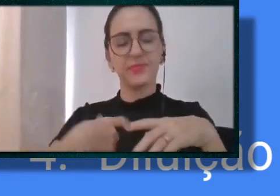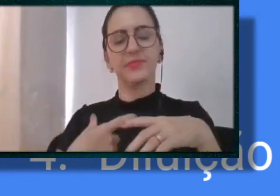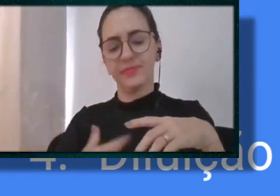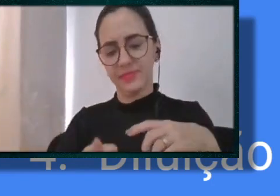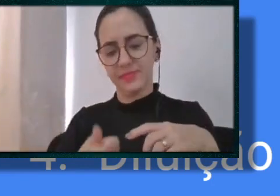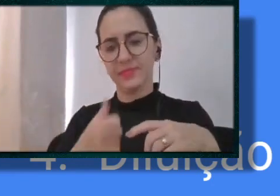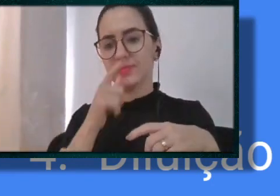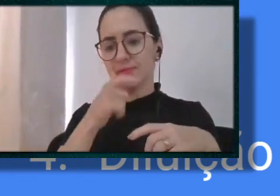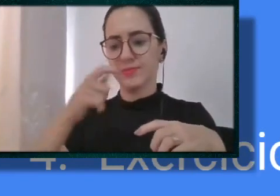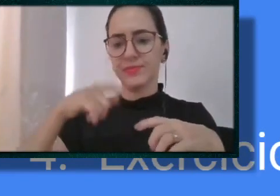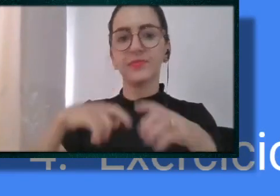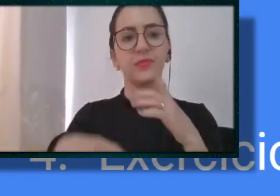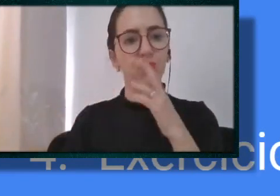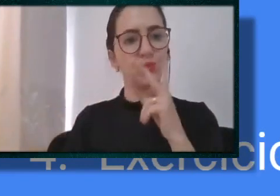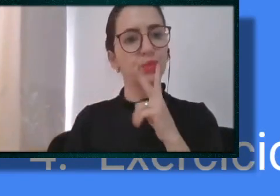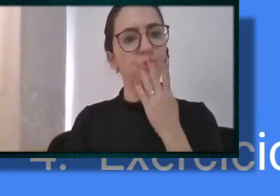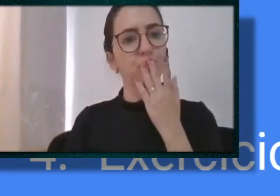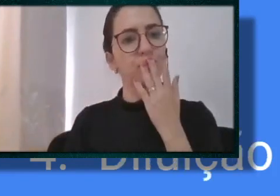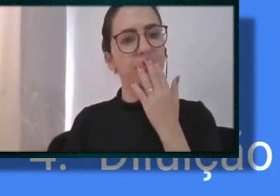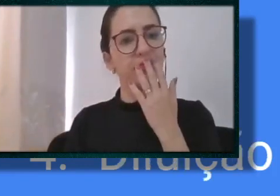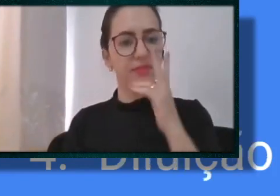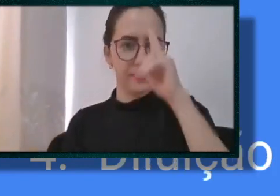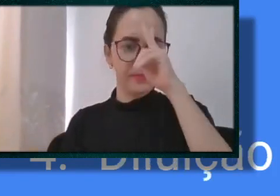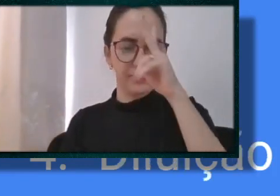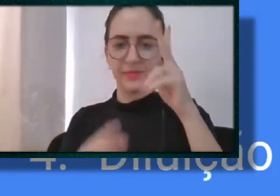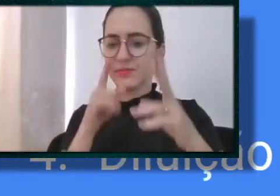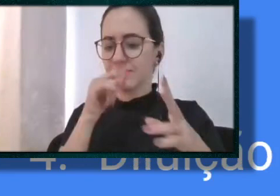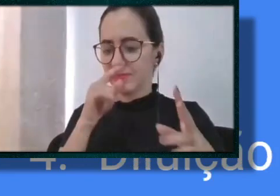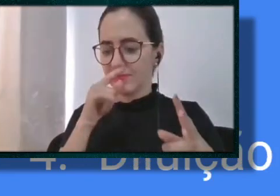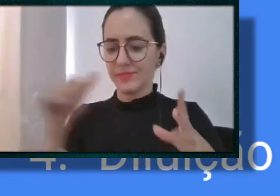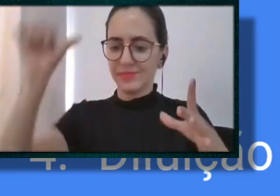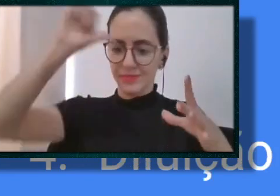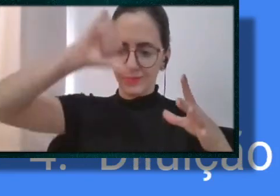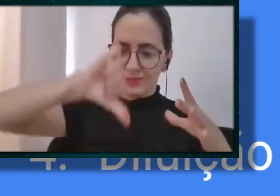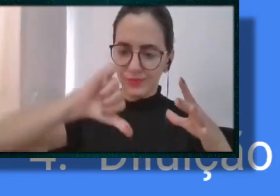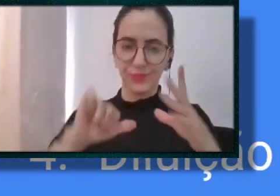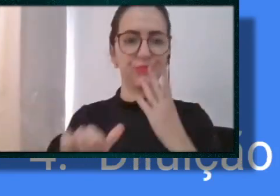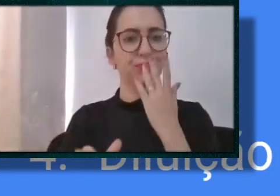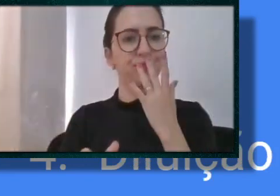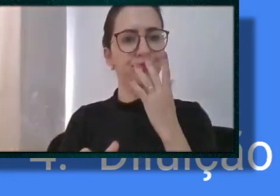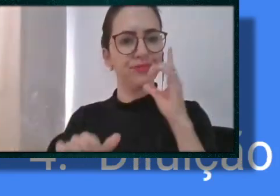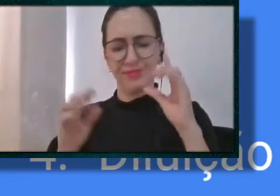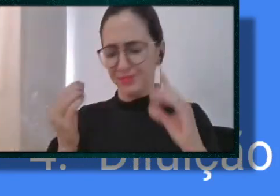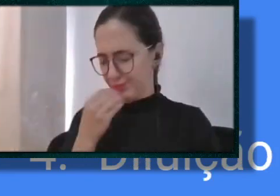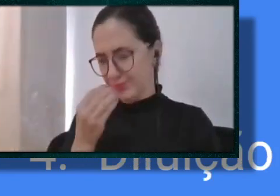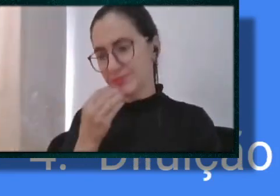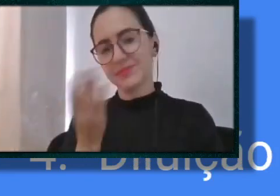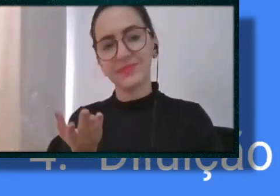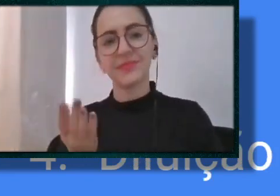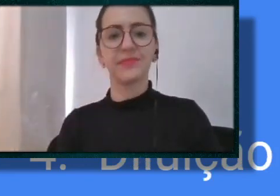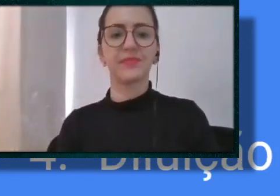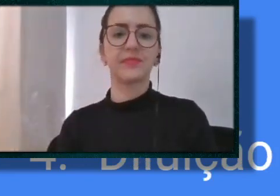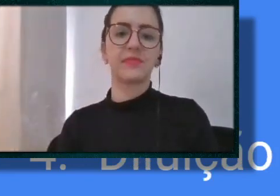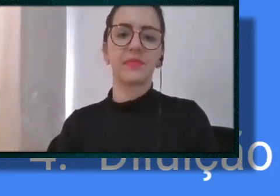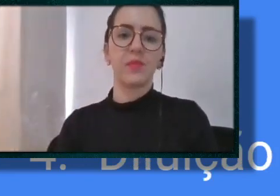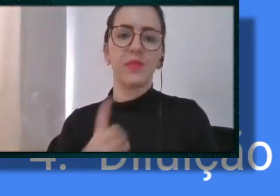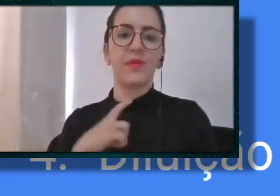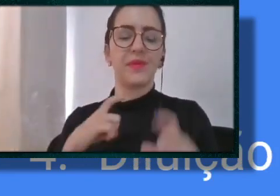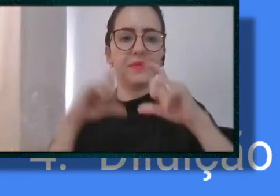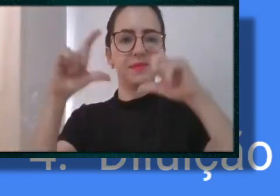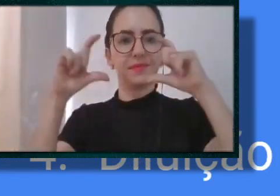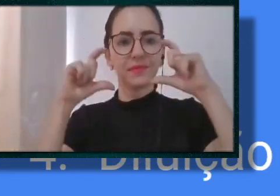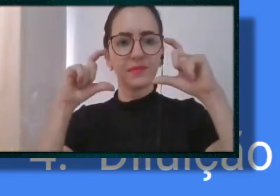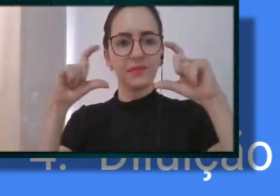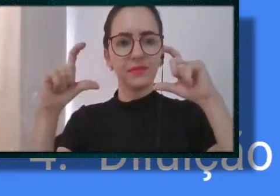vai diminuindo. Tá? Bom, aí temos essa aqui que é a fórmula básica para resolver. Dava para a gente demonstrar, mas eu não